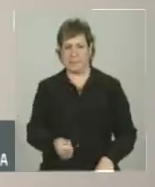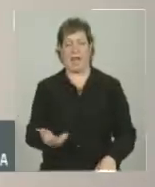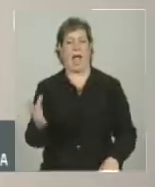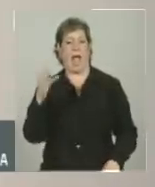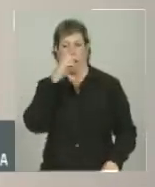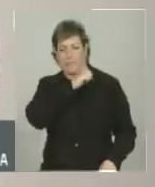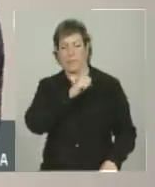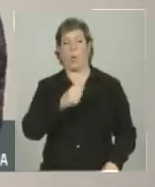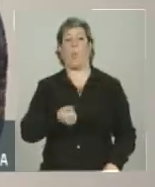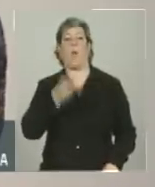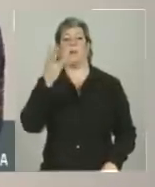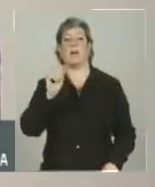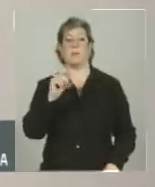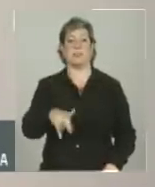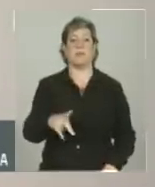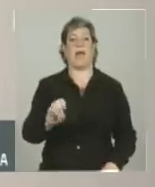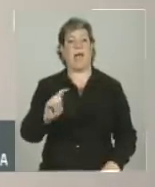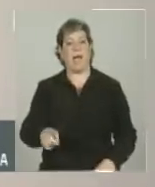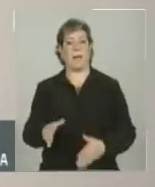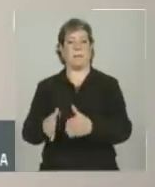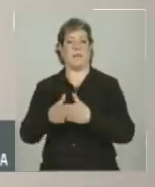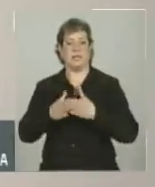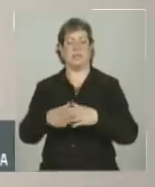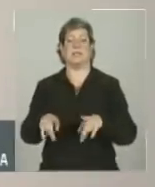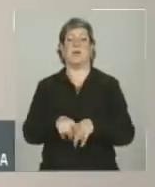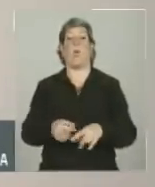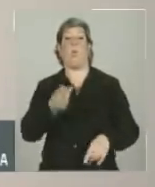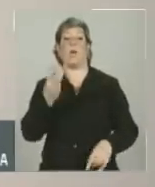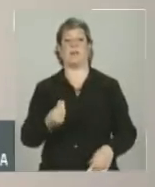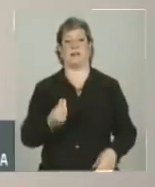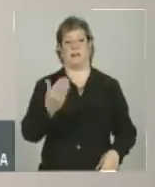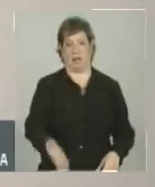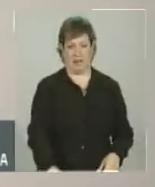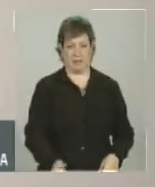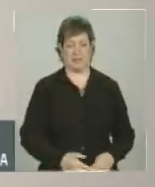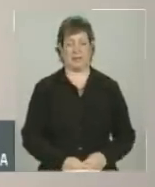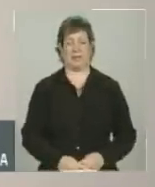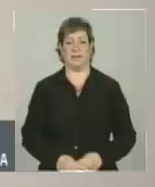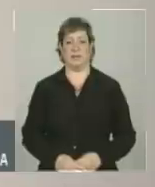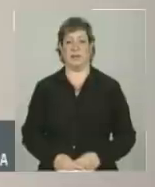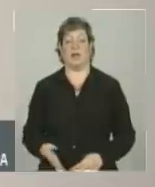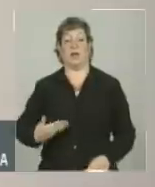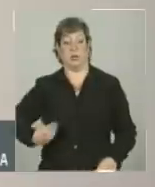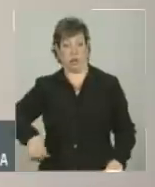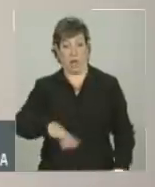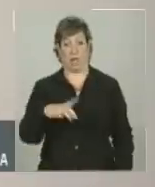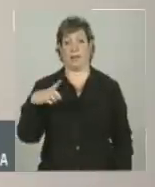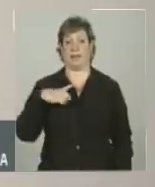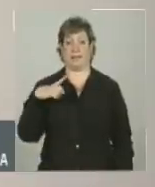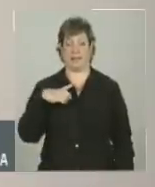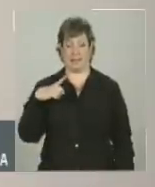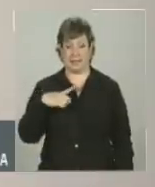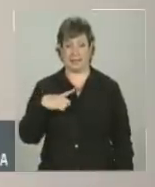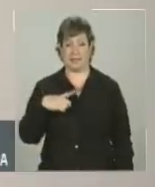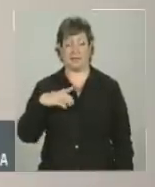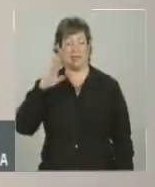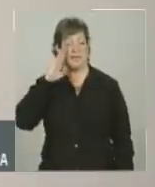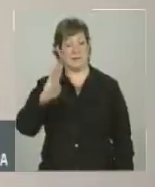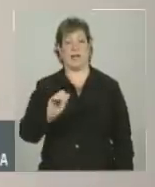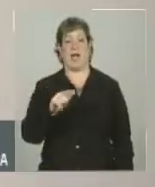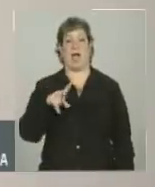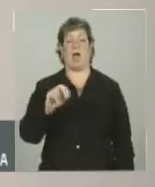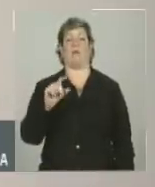aposentadorias são solicitadas e quantas são concedidas. Temos o objetivo